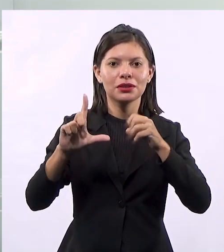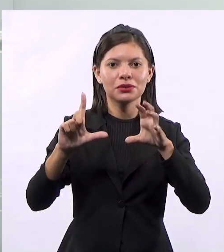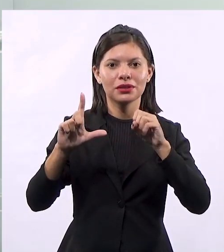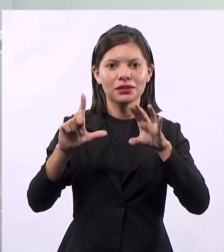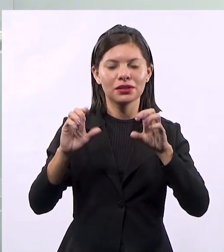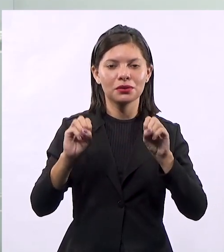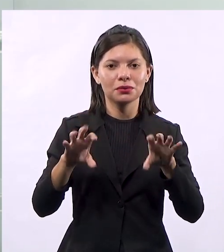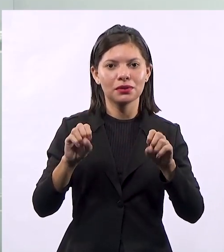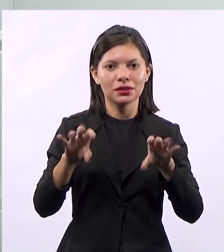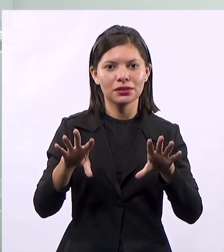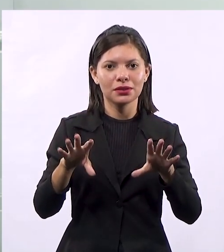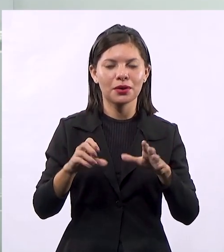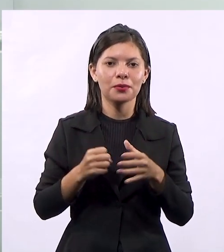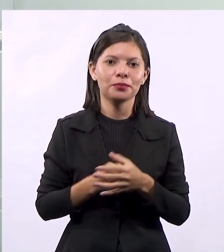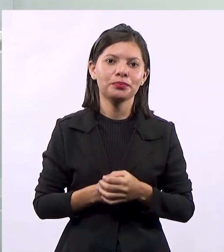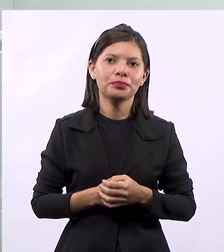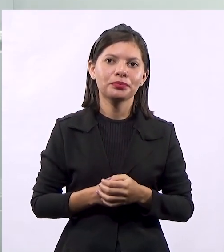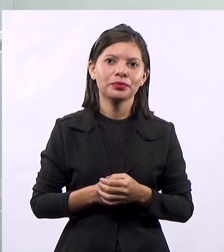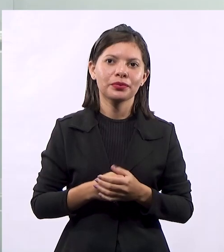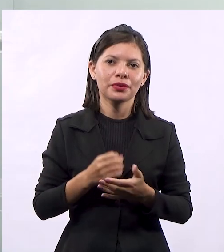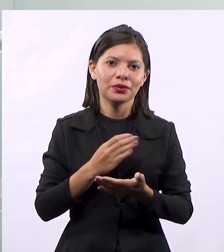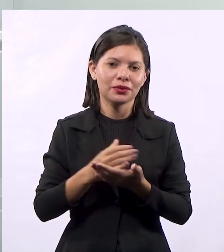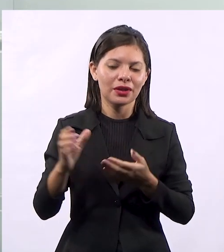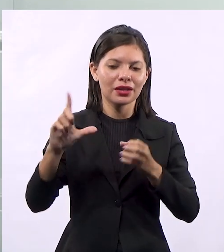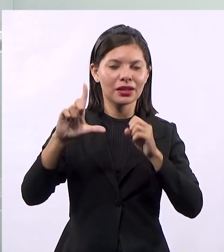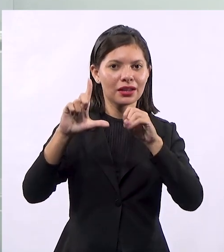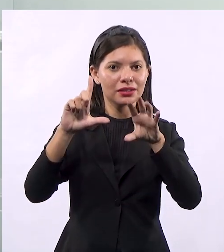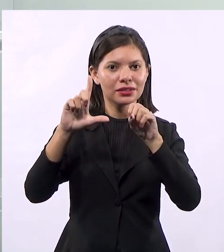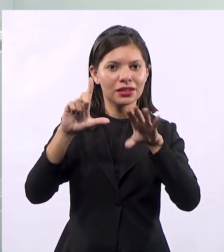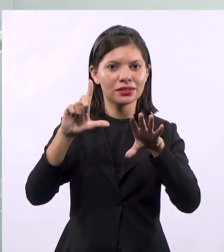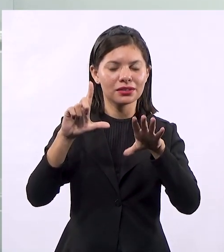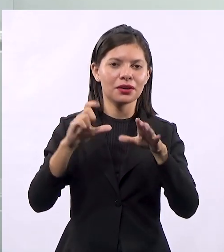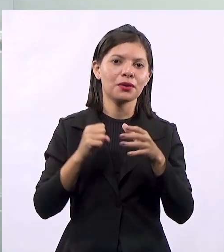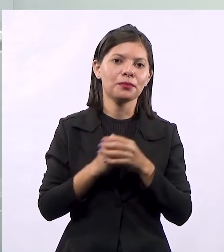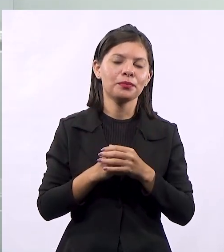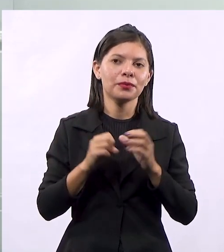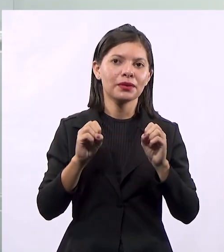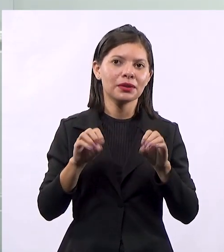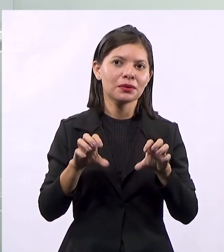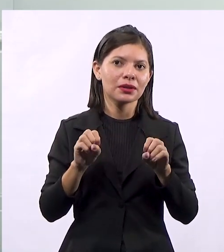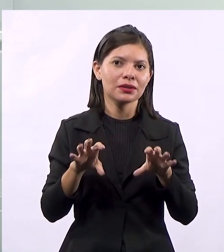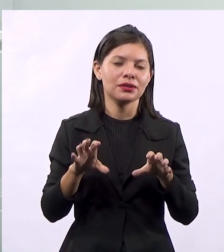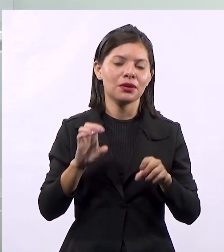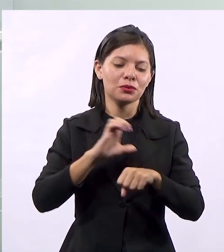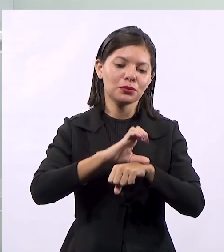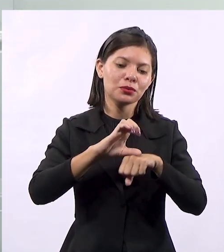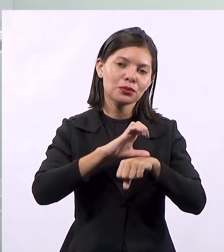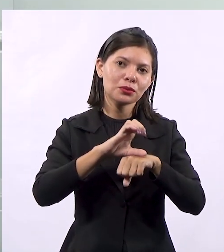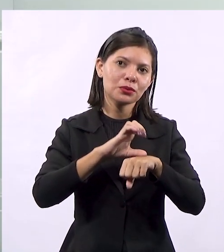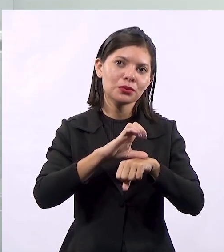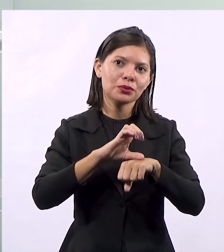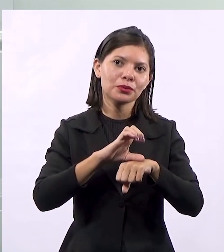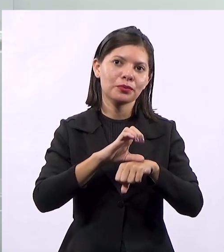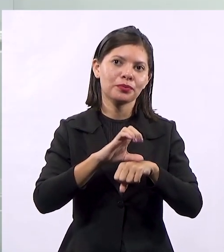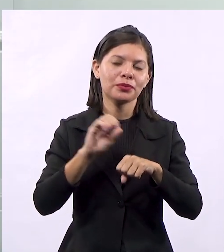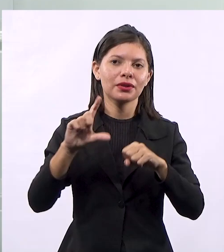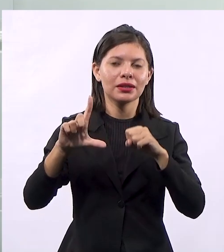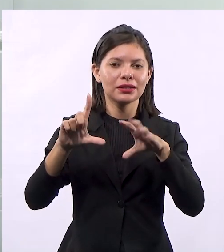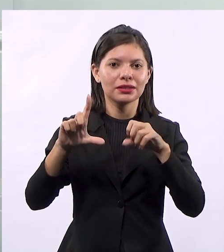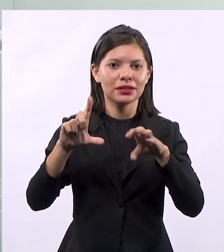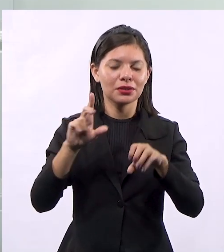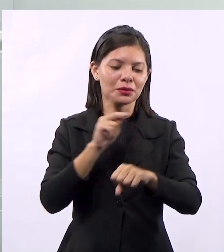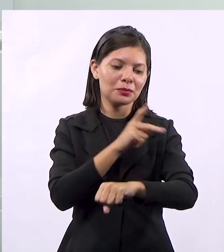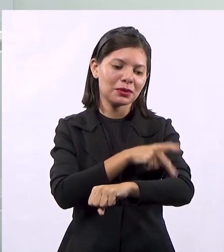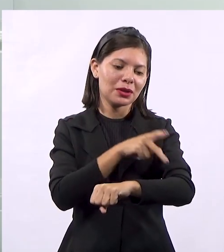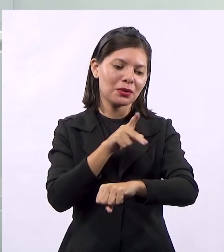Princípios de Legislação Educacional, na nossa jornada de legislação para a educação